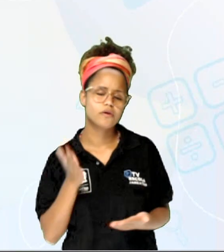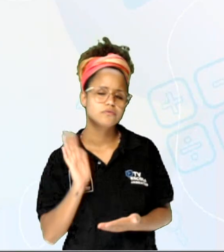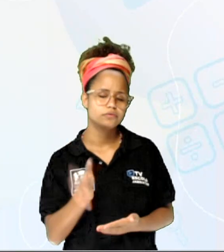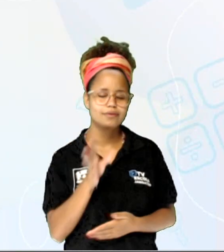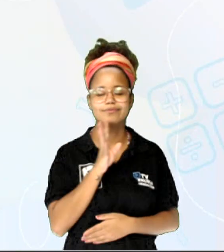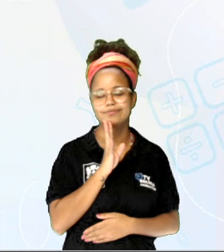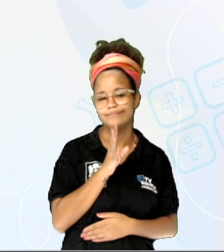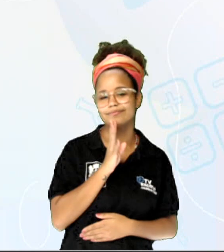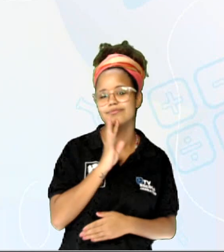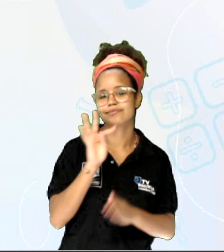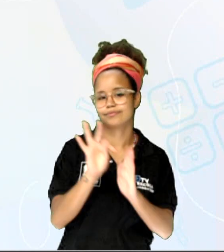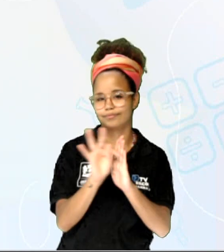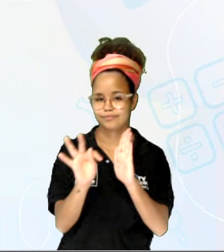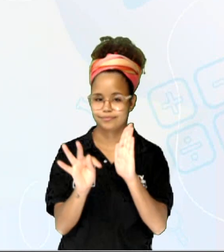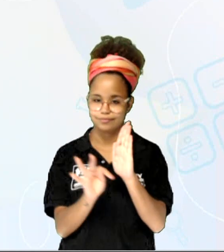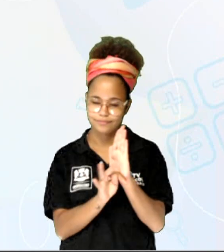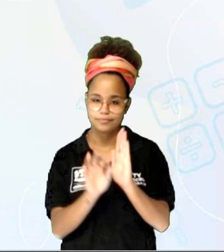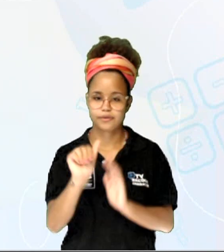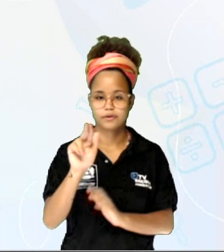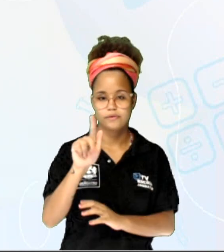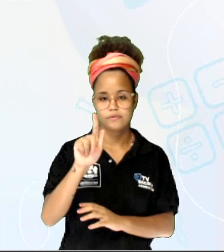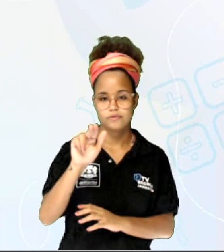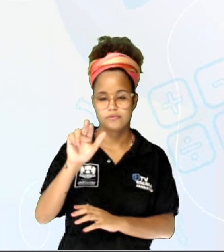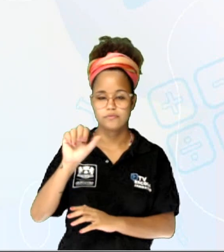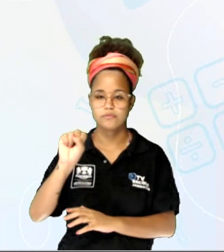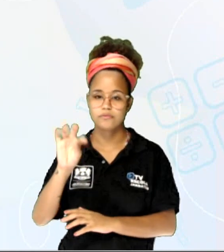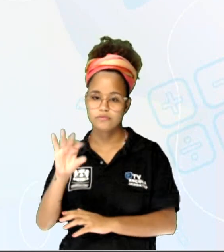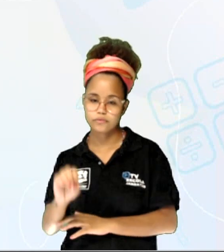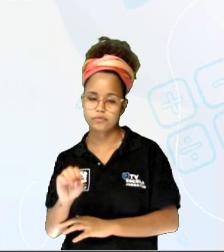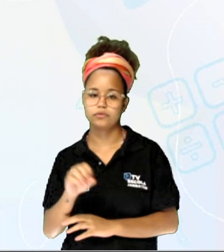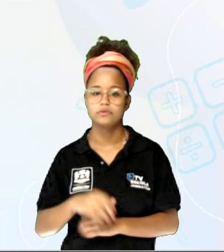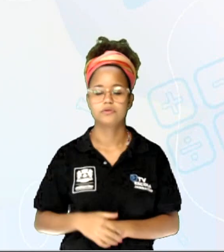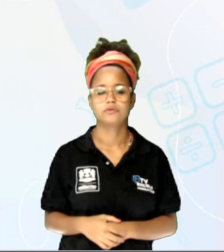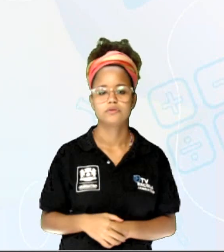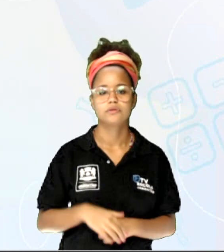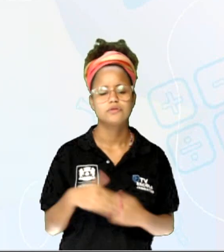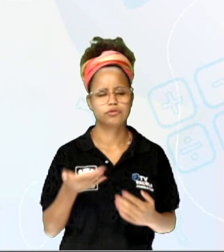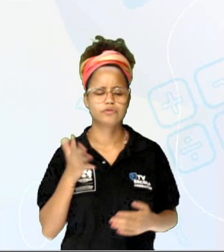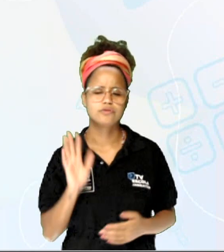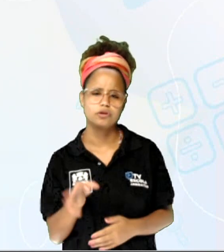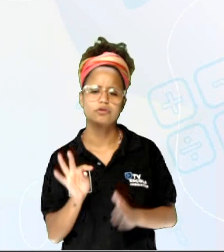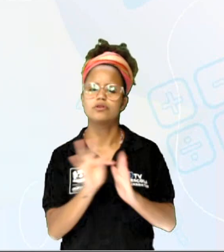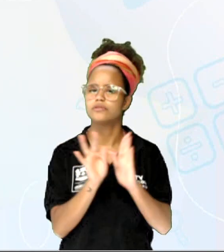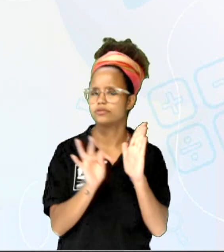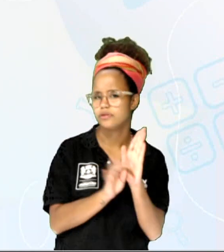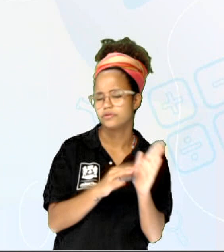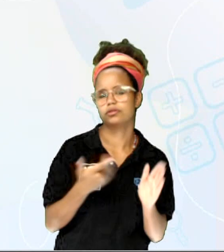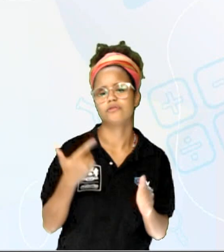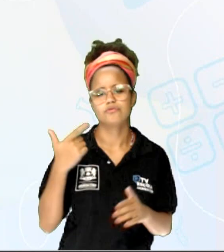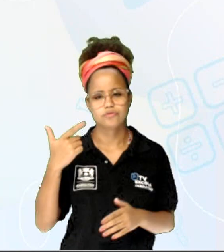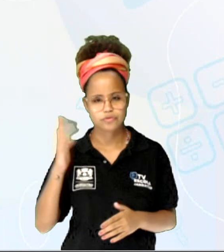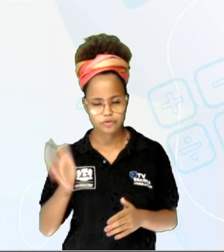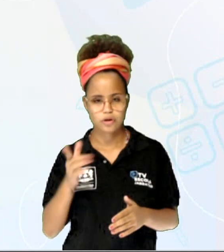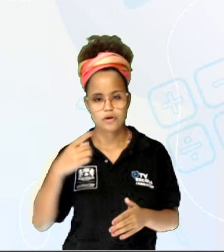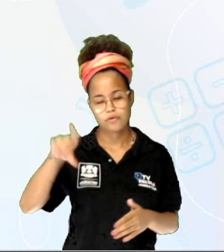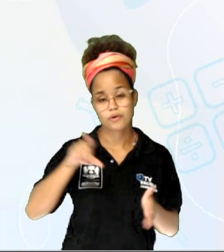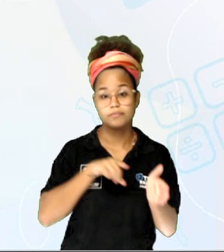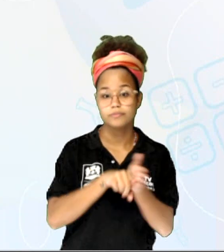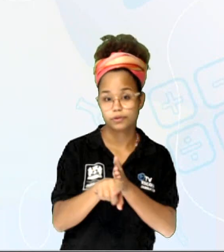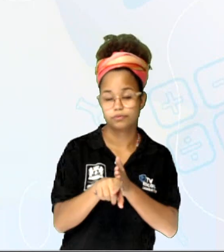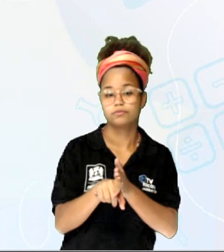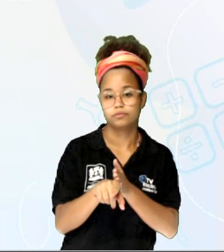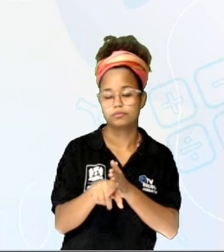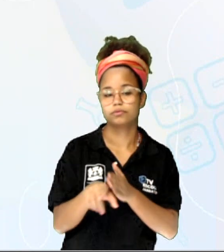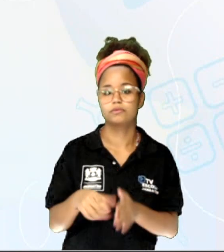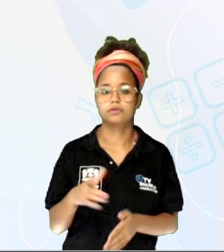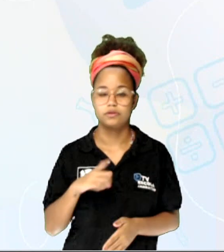né? Texto aqui de Augusto dos Anjos chamado Versos Íntimos. A gente já conhece bem esse texto, então vou pular direto para a questão para que a gente